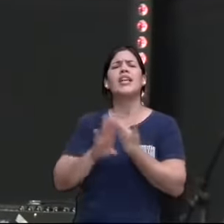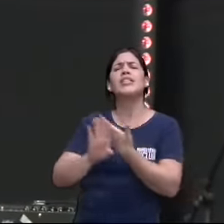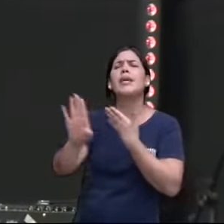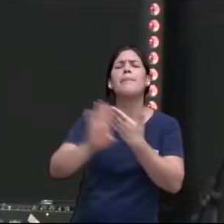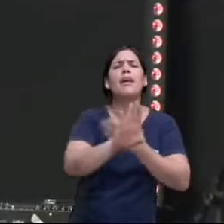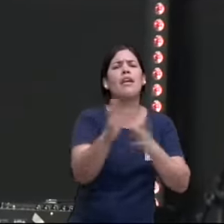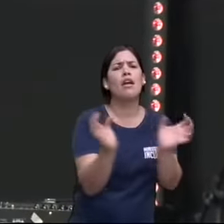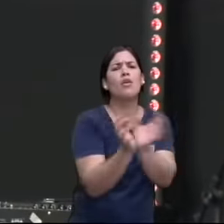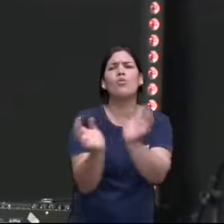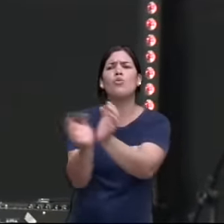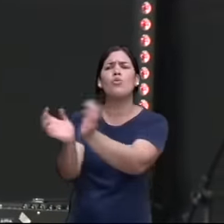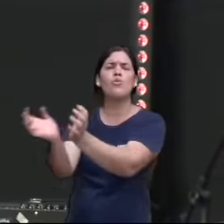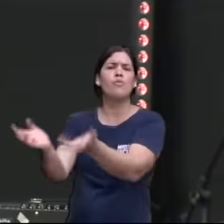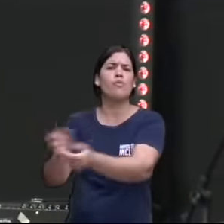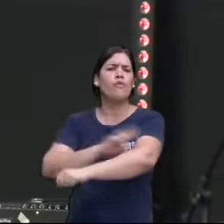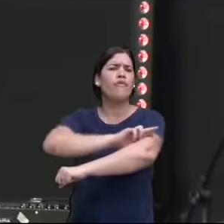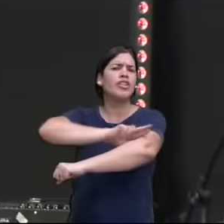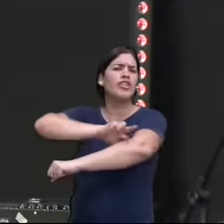pessoas?